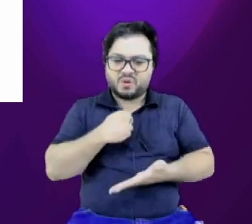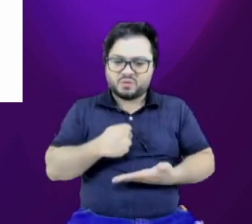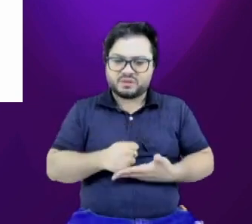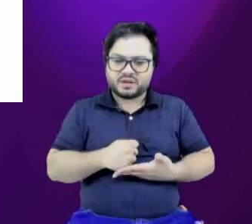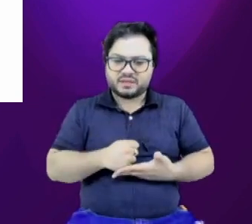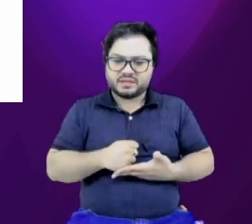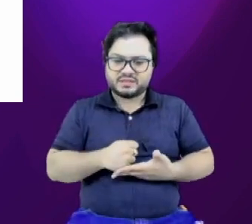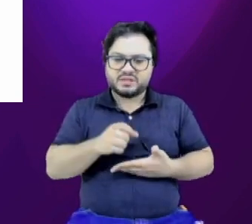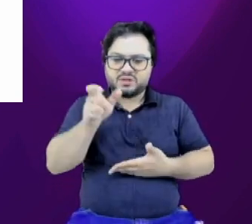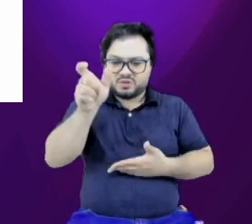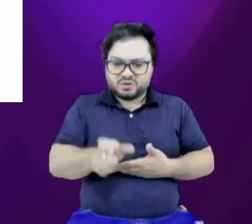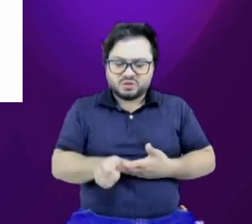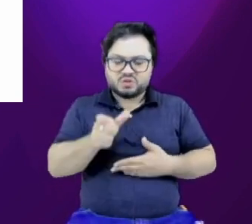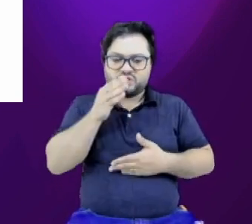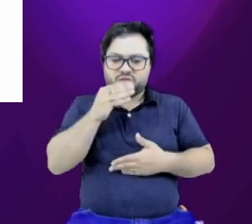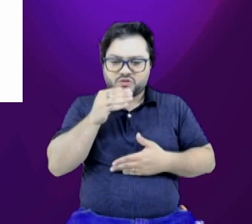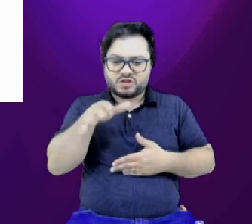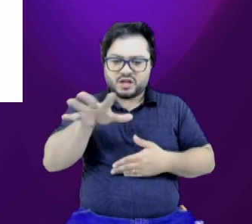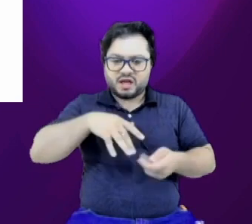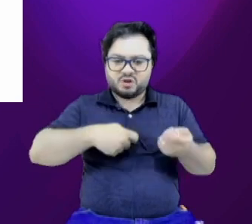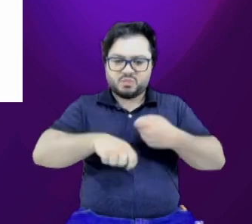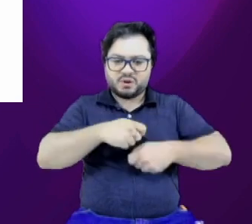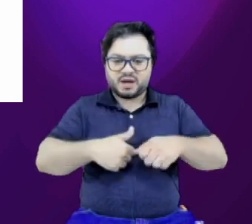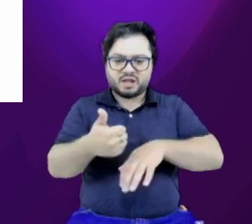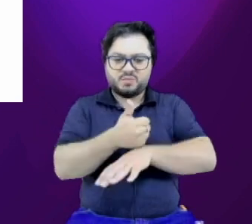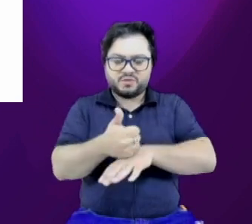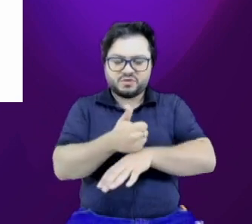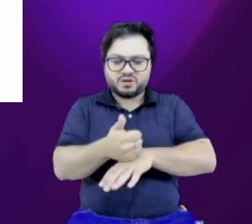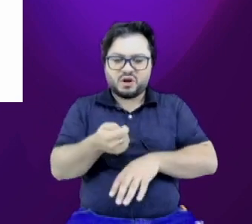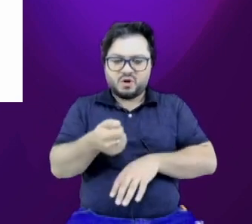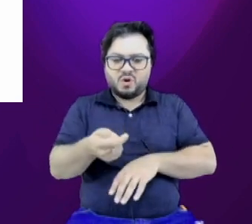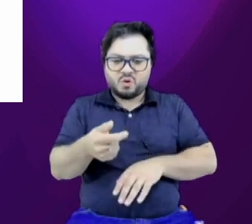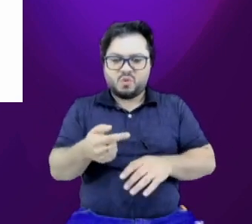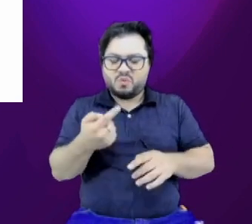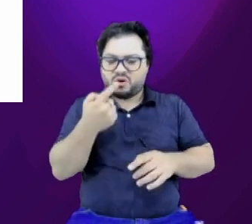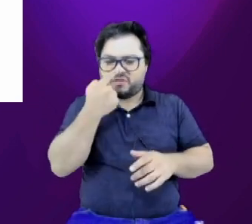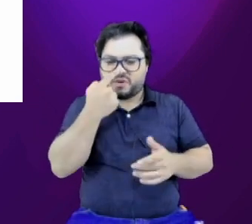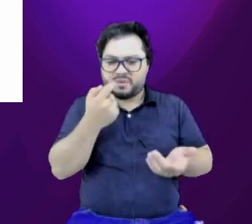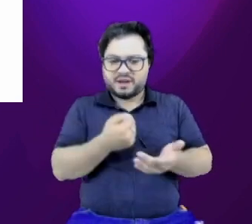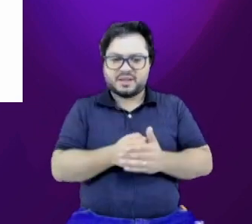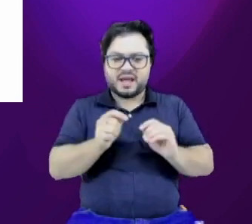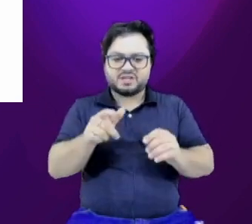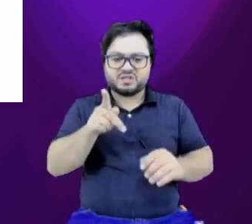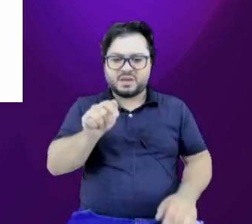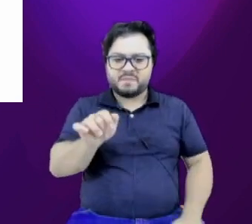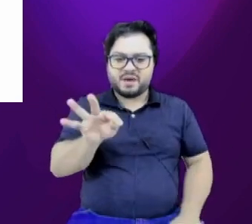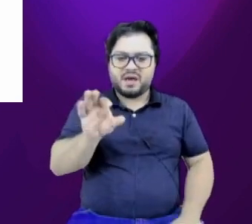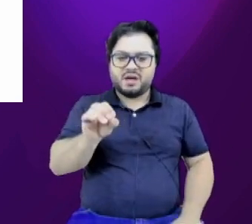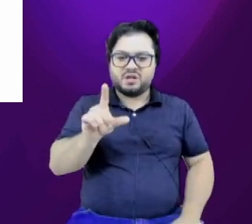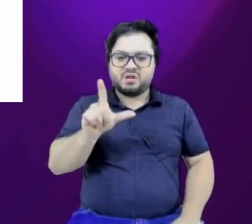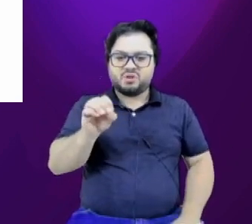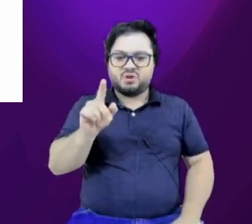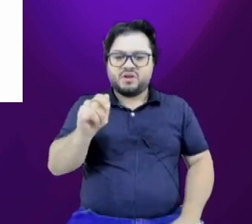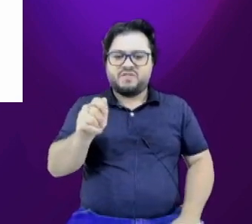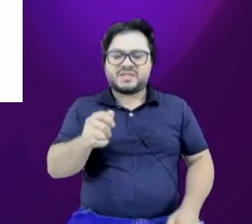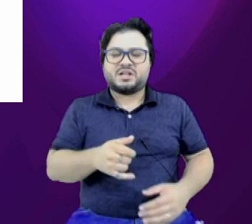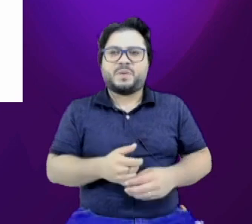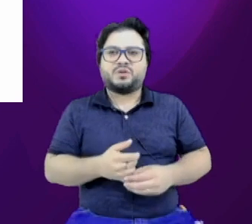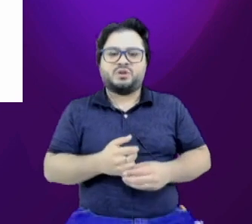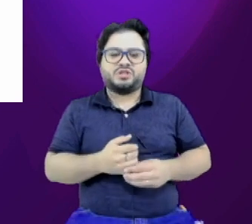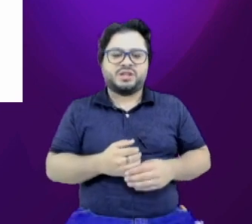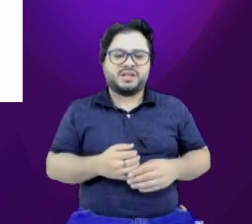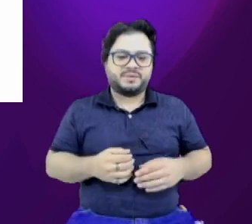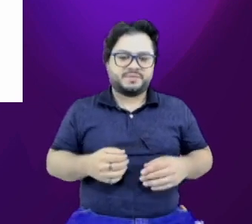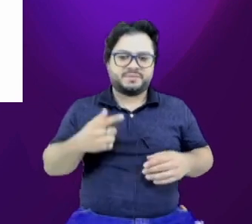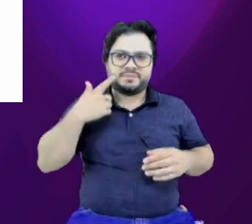de colaboradores no mercado profissional com pouca familiaridade em patologia digital, a análise